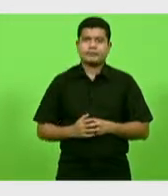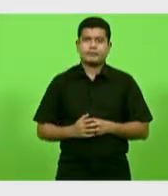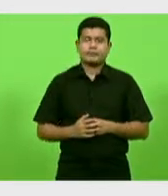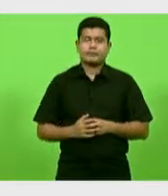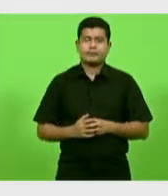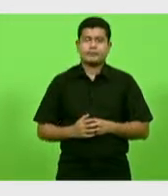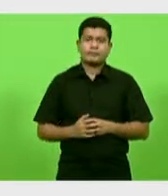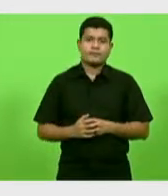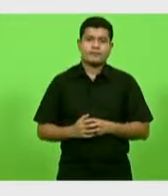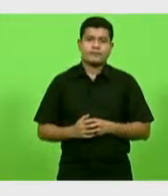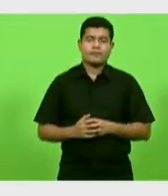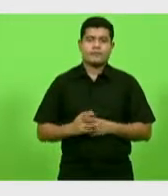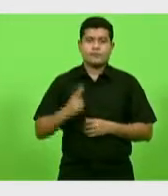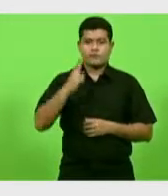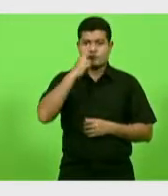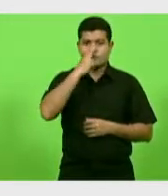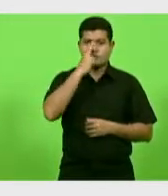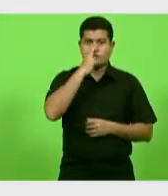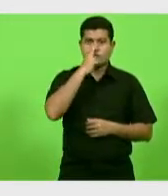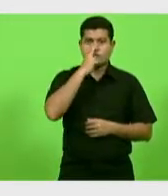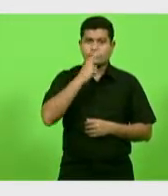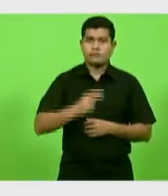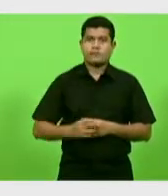Deputado Nazareno Martins?